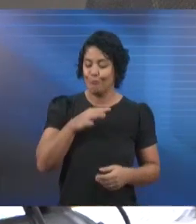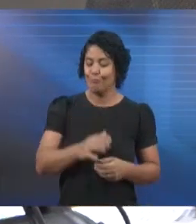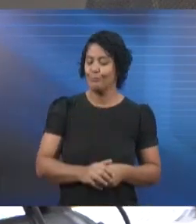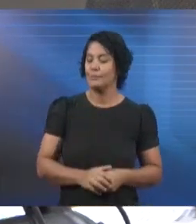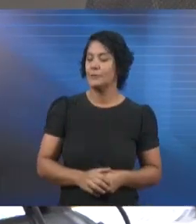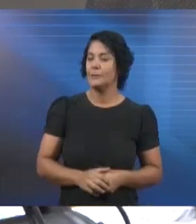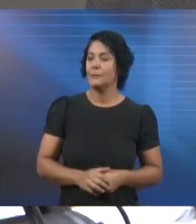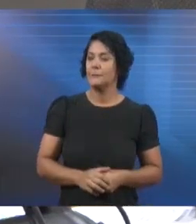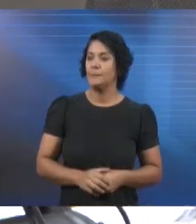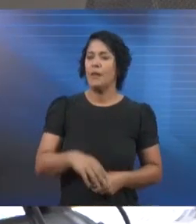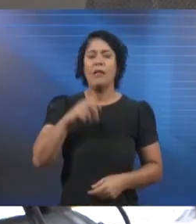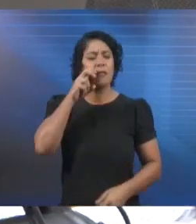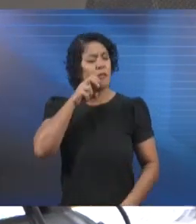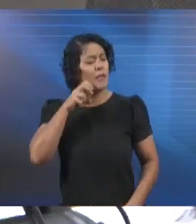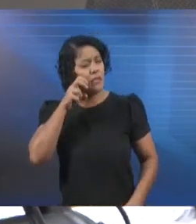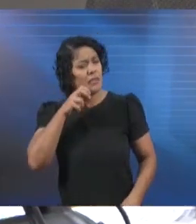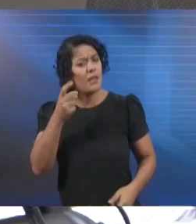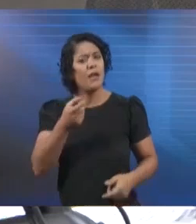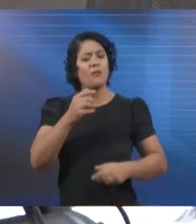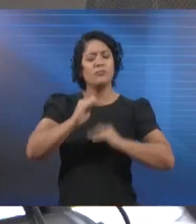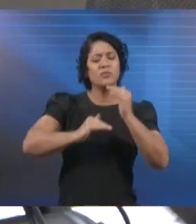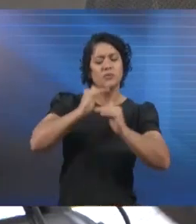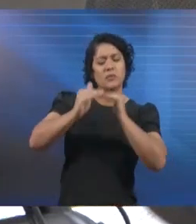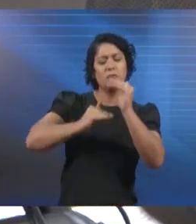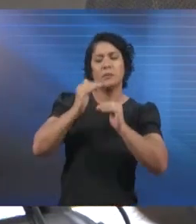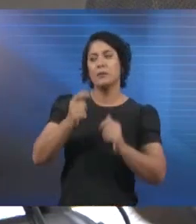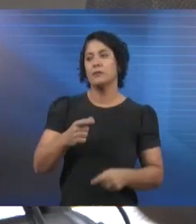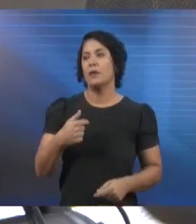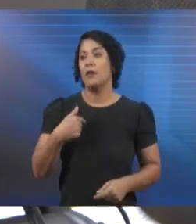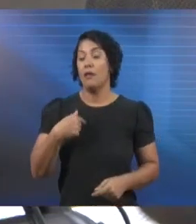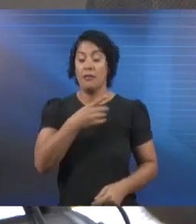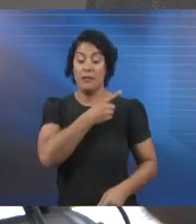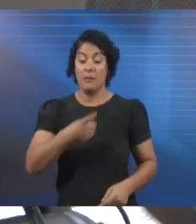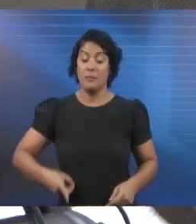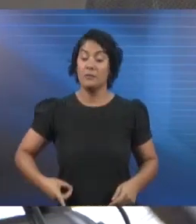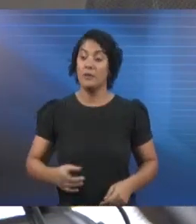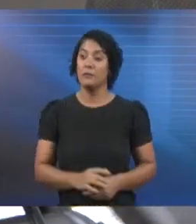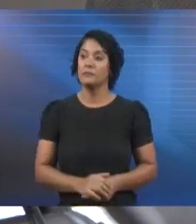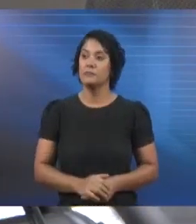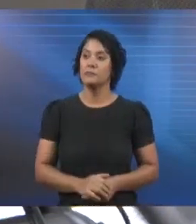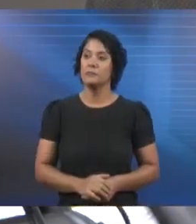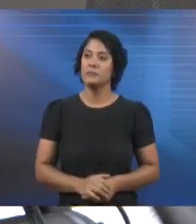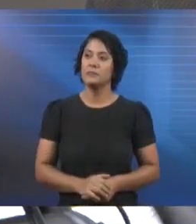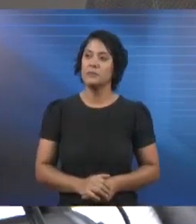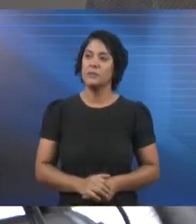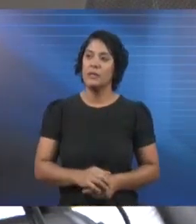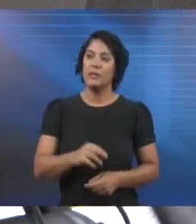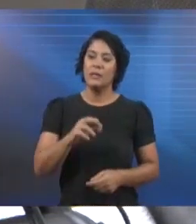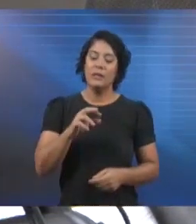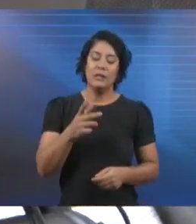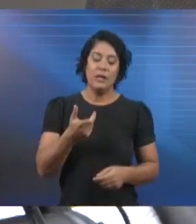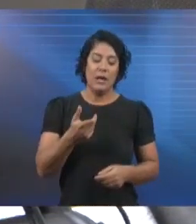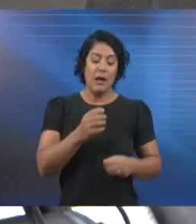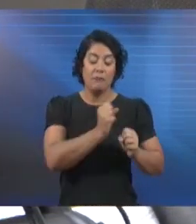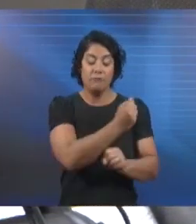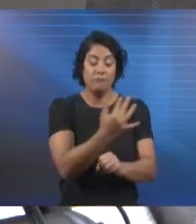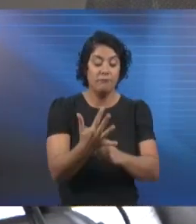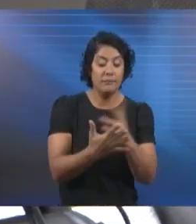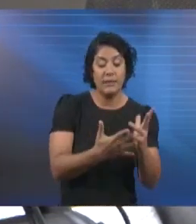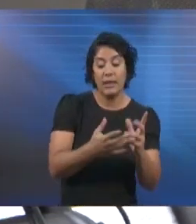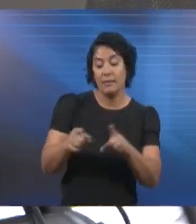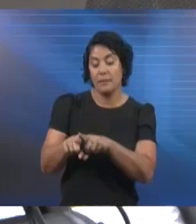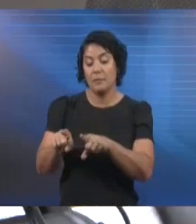desastroso com Natal desastroso com desenvolvimento e eu sempre fui um deputado que defendi razoabilidade entre meio ambiente e